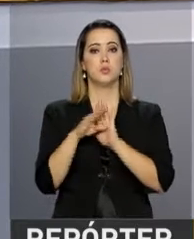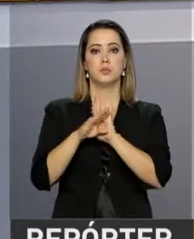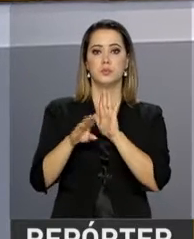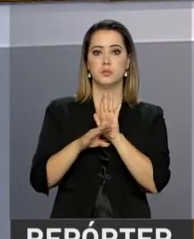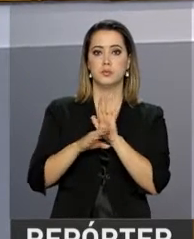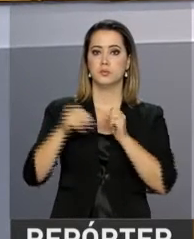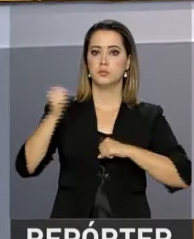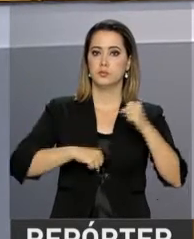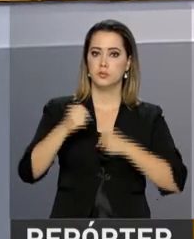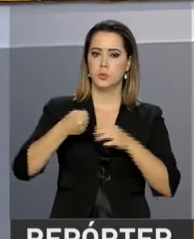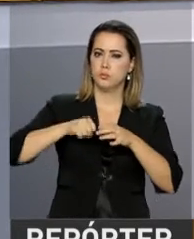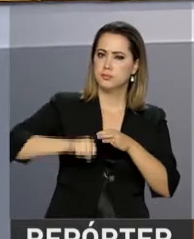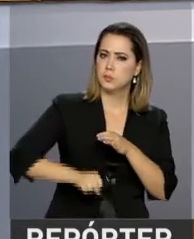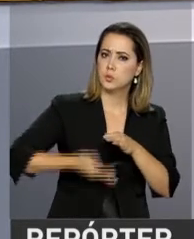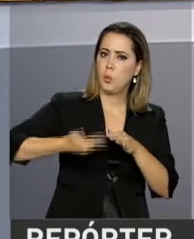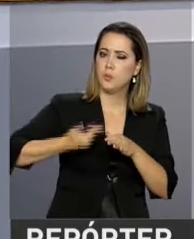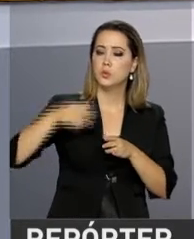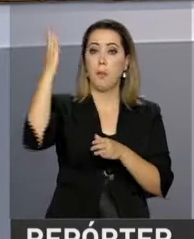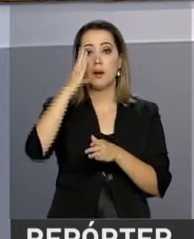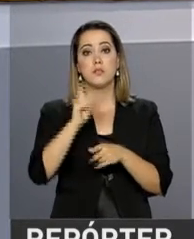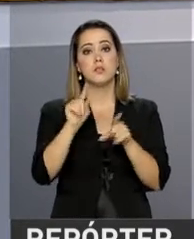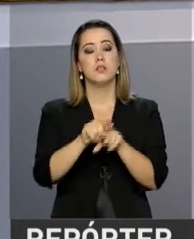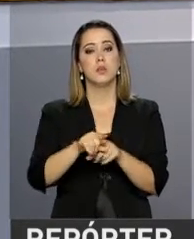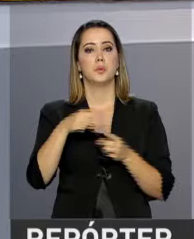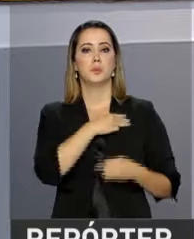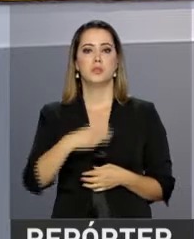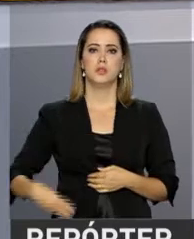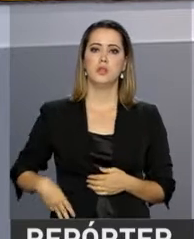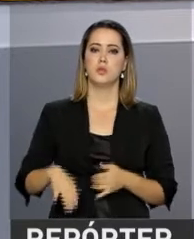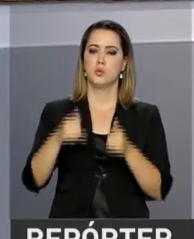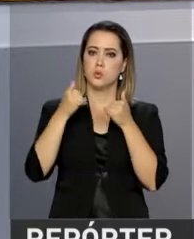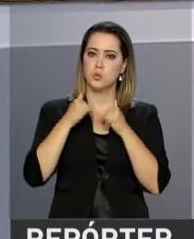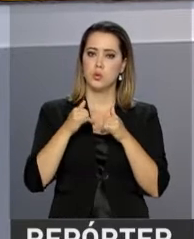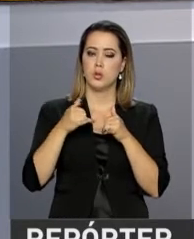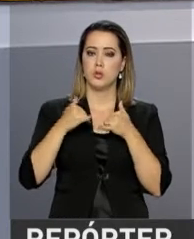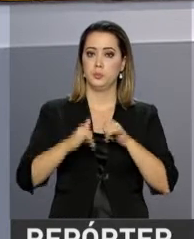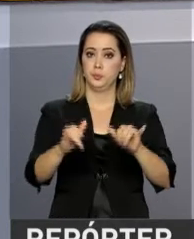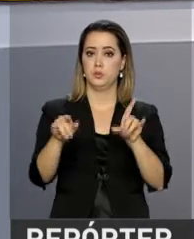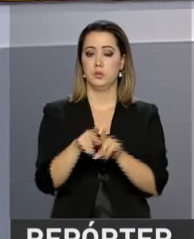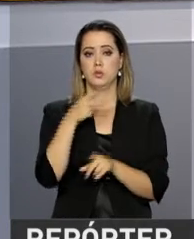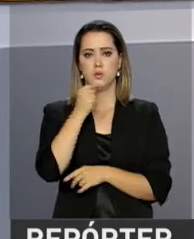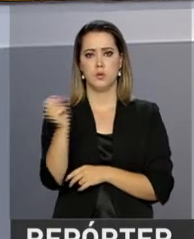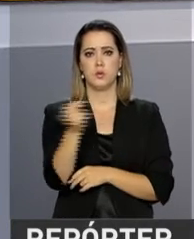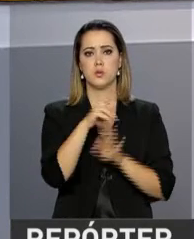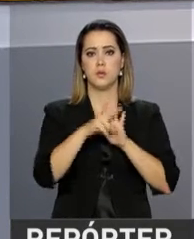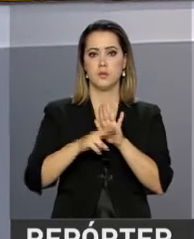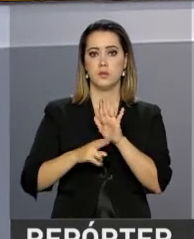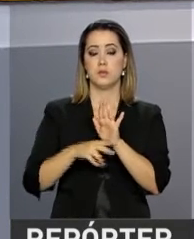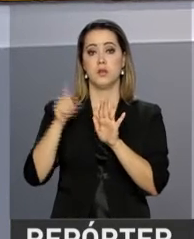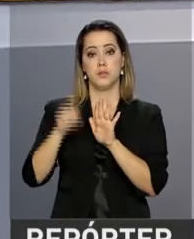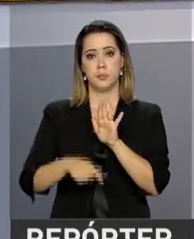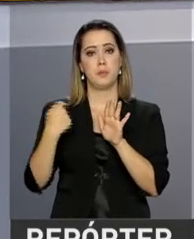revitalização da indústria de mineração brasileira o ministro de minas e energia fernando coelho filho disse que as novas regras